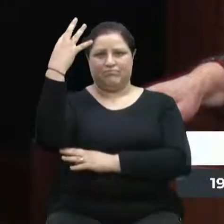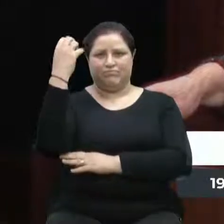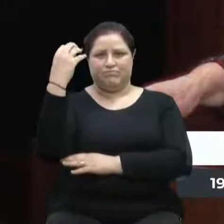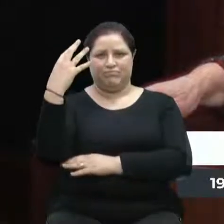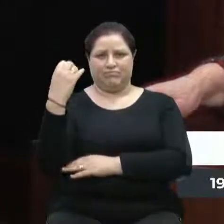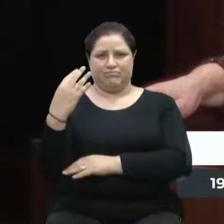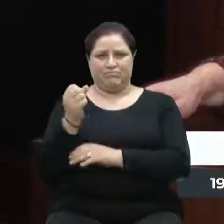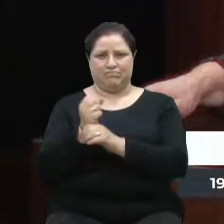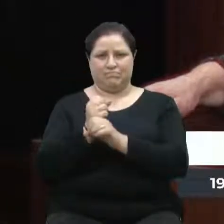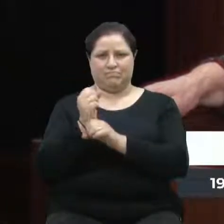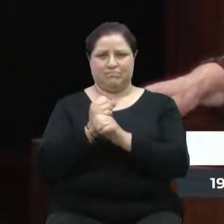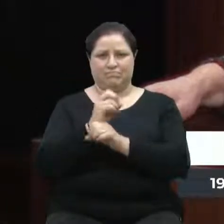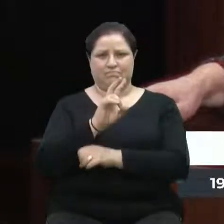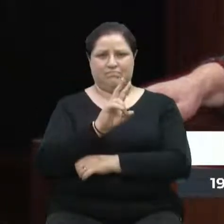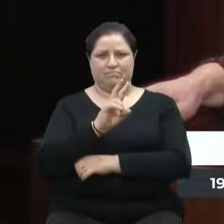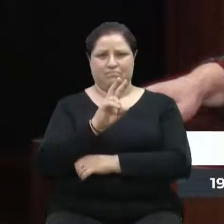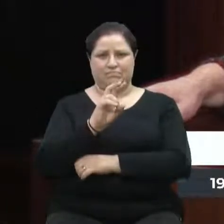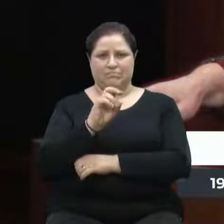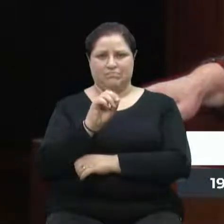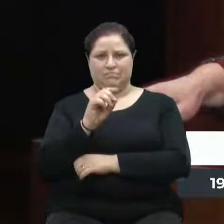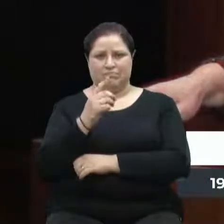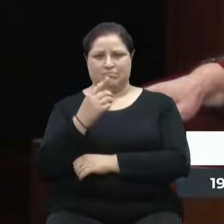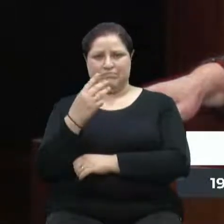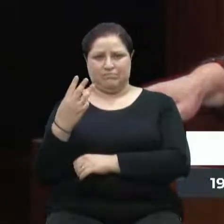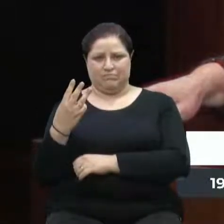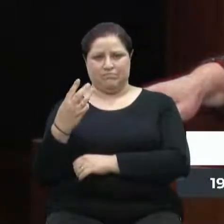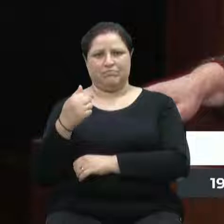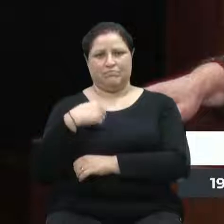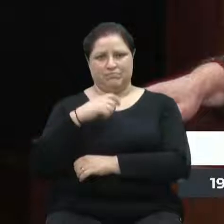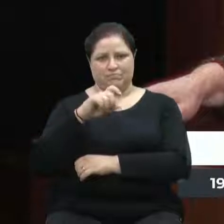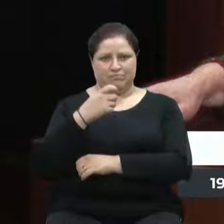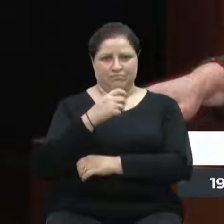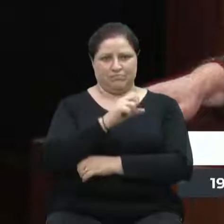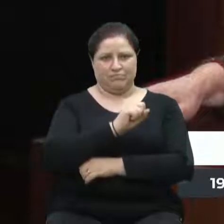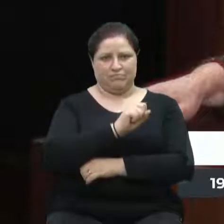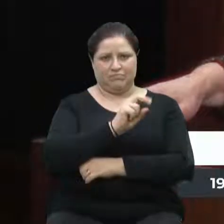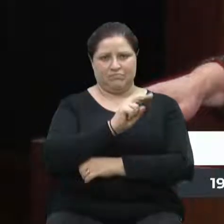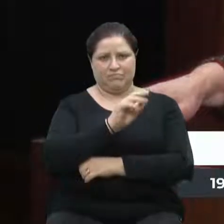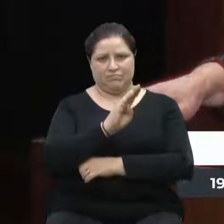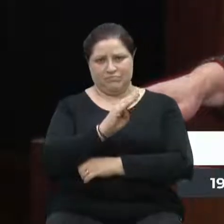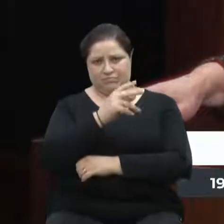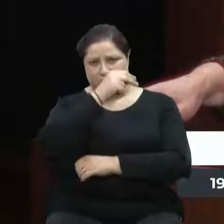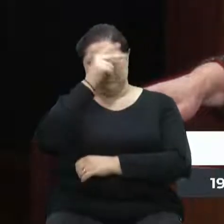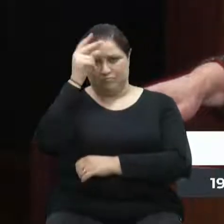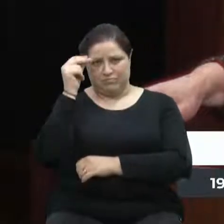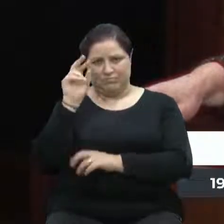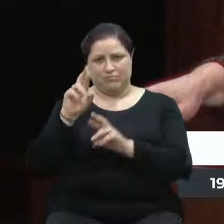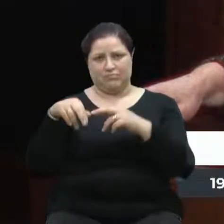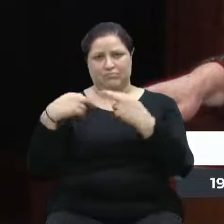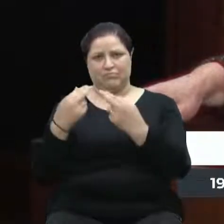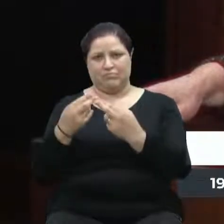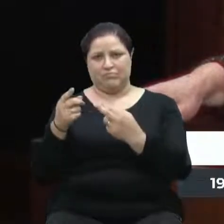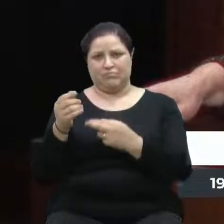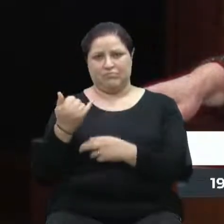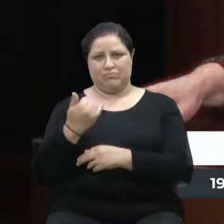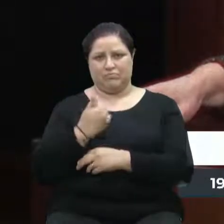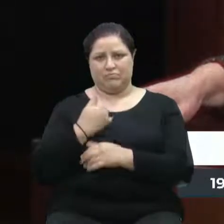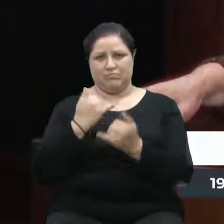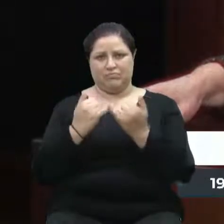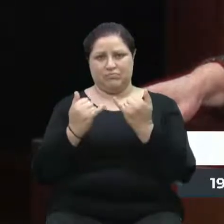em 2013, quando eu era subprefeita, e numa reunião lá no Clube de Mães, o senhor disse que parecia o caminho